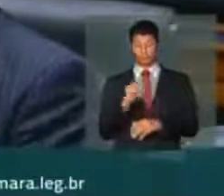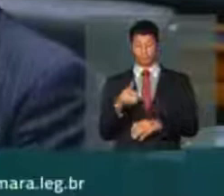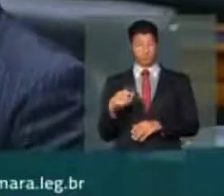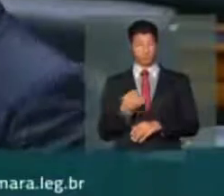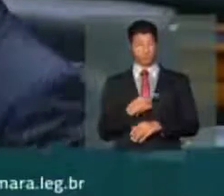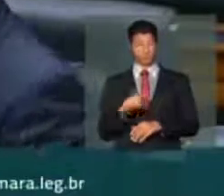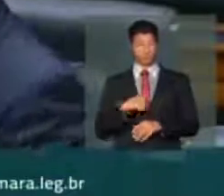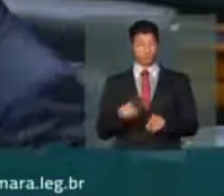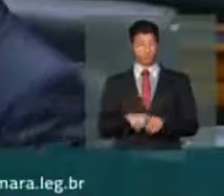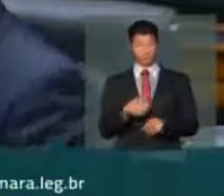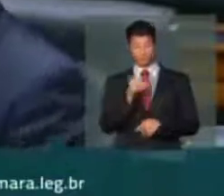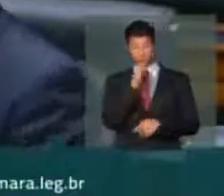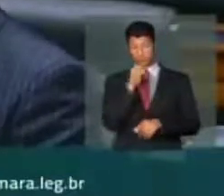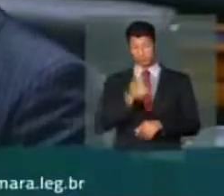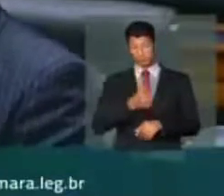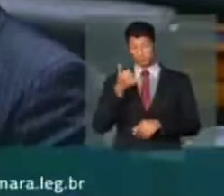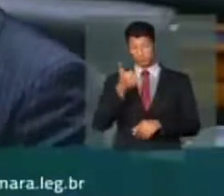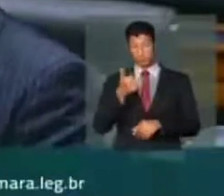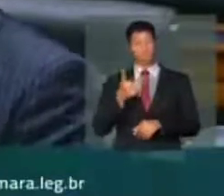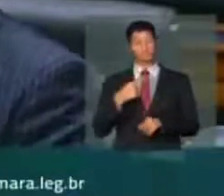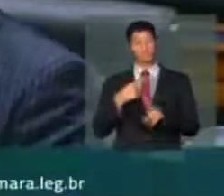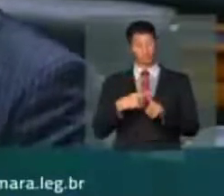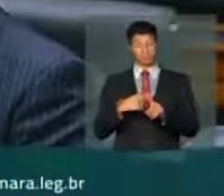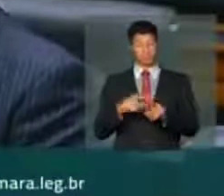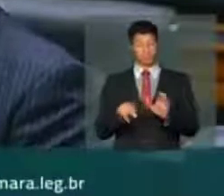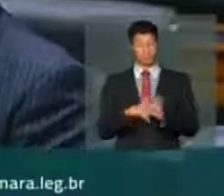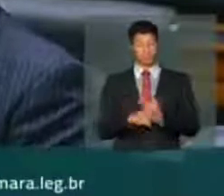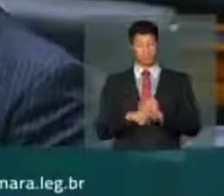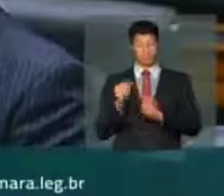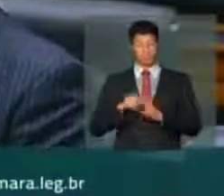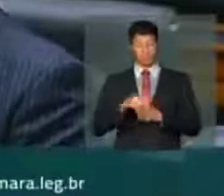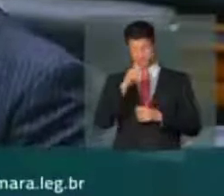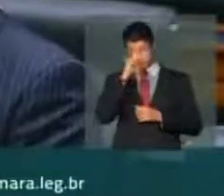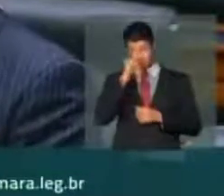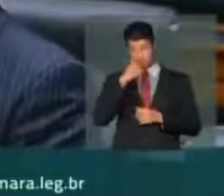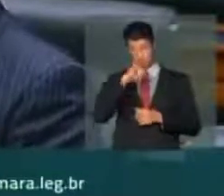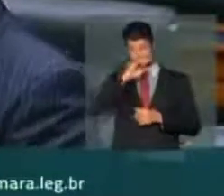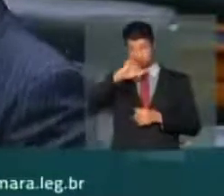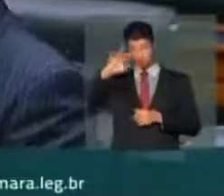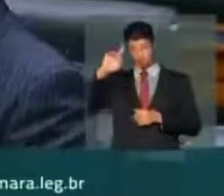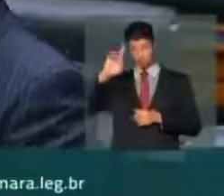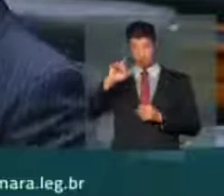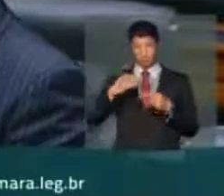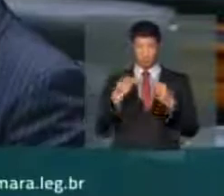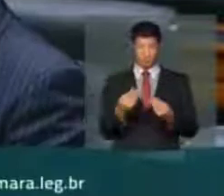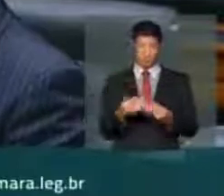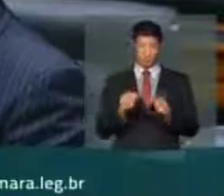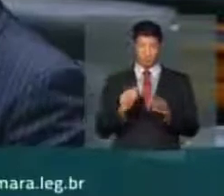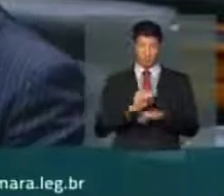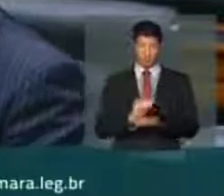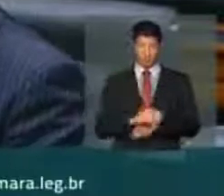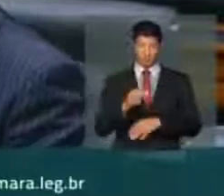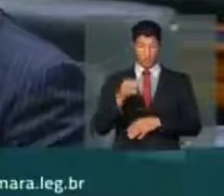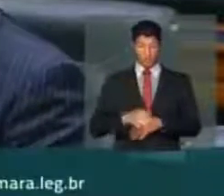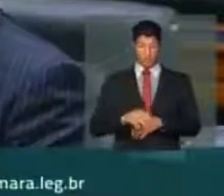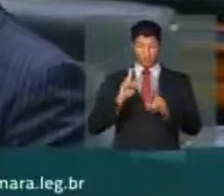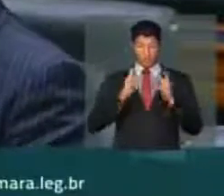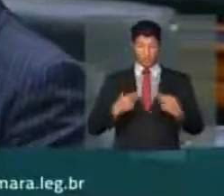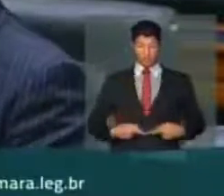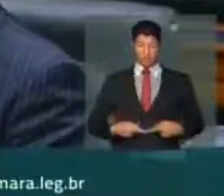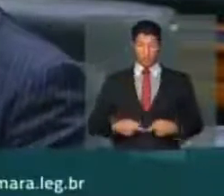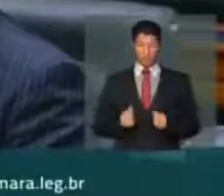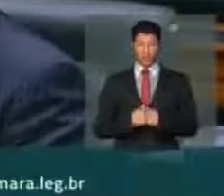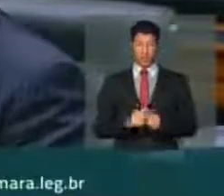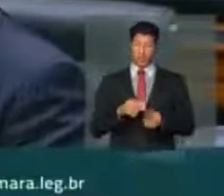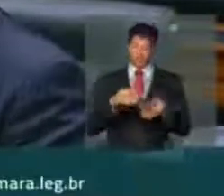nós temos também um exemplo positivo, afirmativo, que é o Hospital Mãe de Deus, que dá esse tratamento digno ao ser humano,